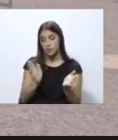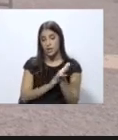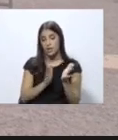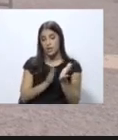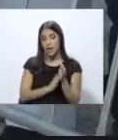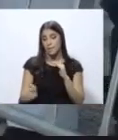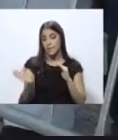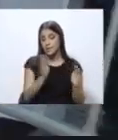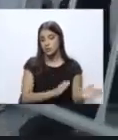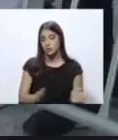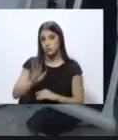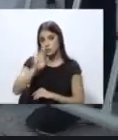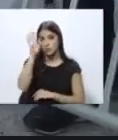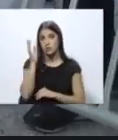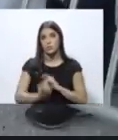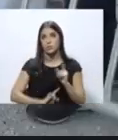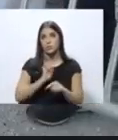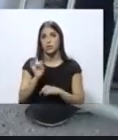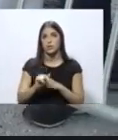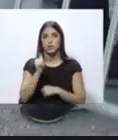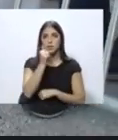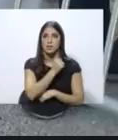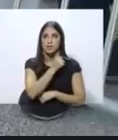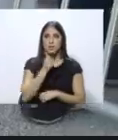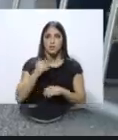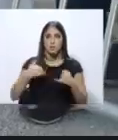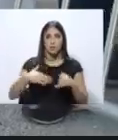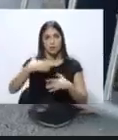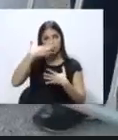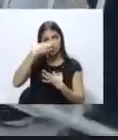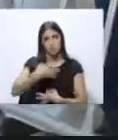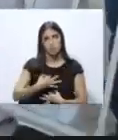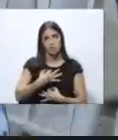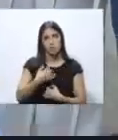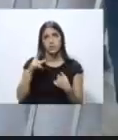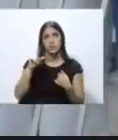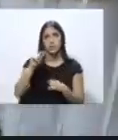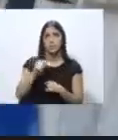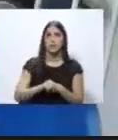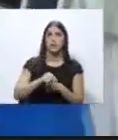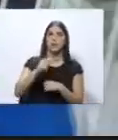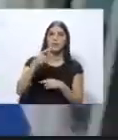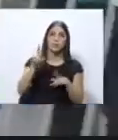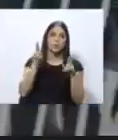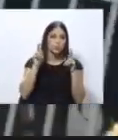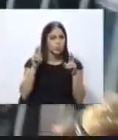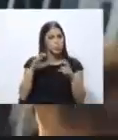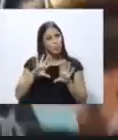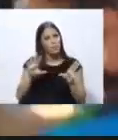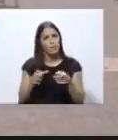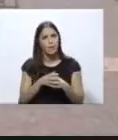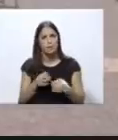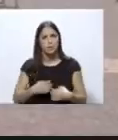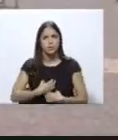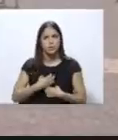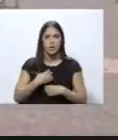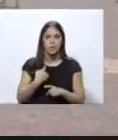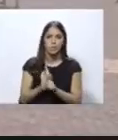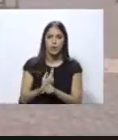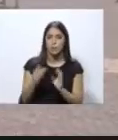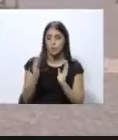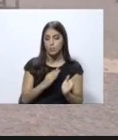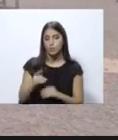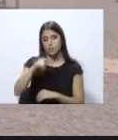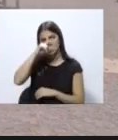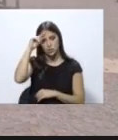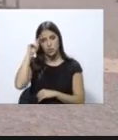o sacrifício deles, mas a determinação e sobretudo o espírito da equipa que demonstraram em momentos difíceis. O